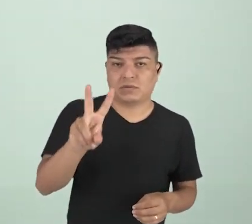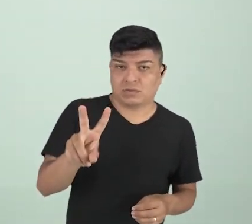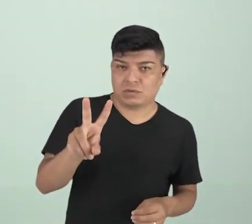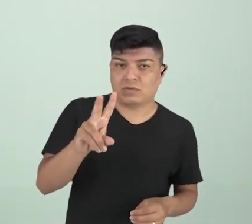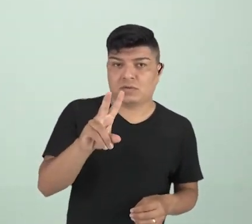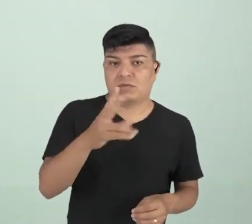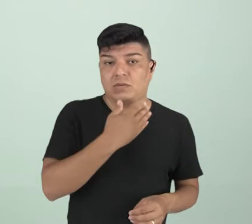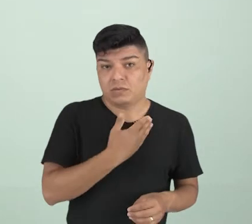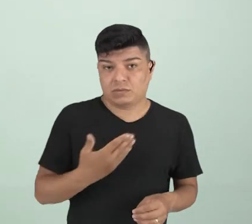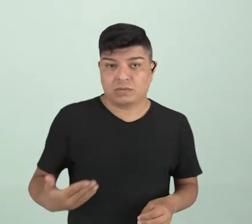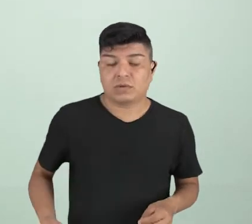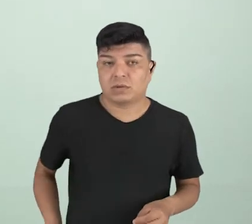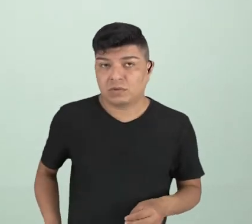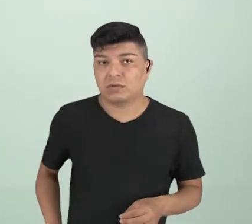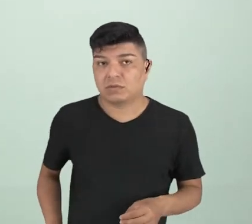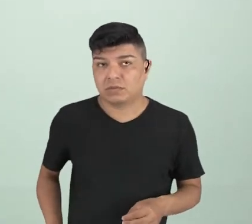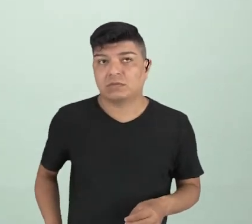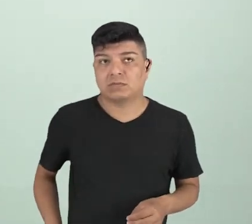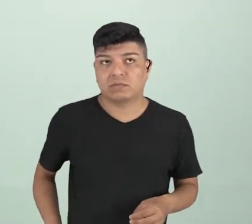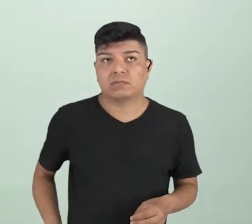governamental. Então, tem uma